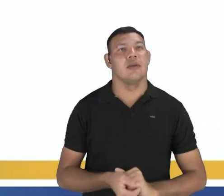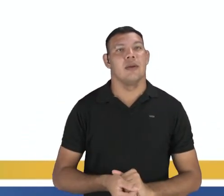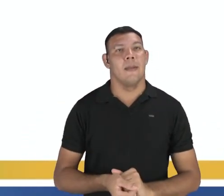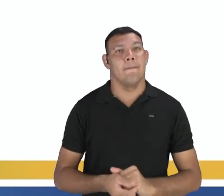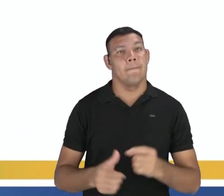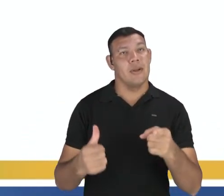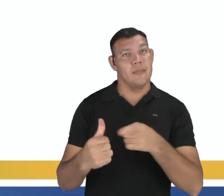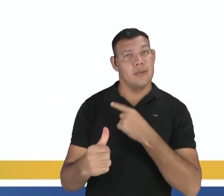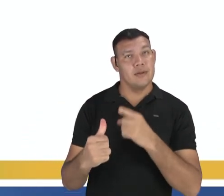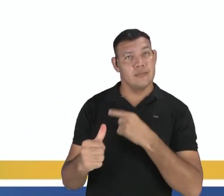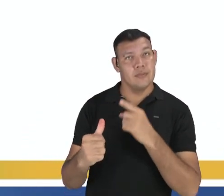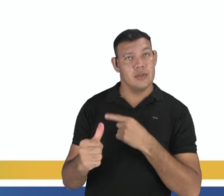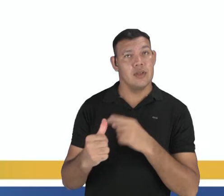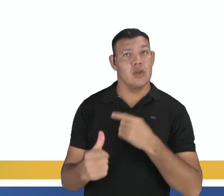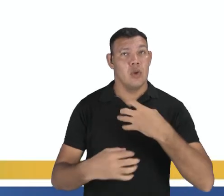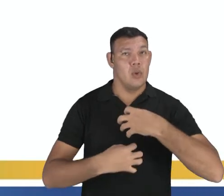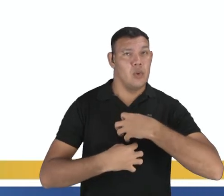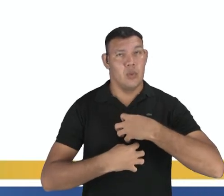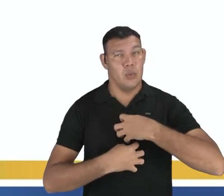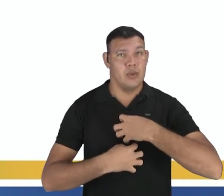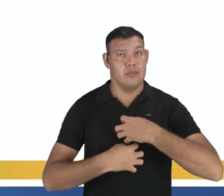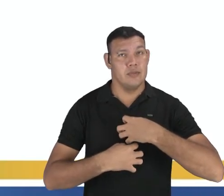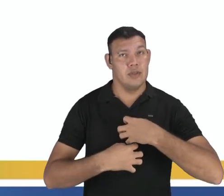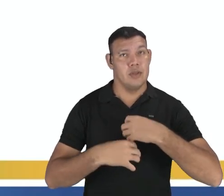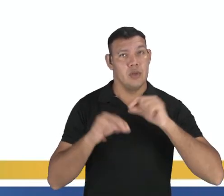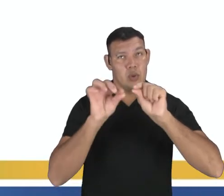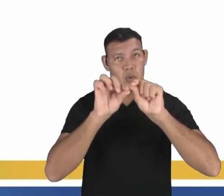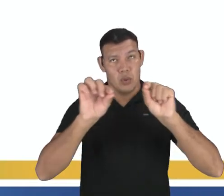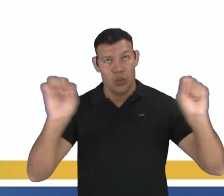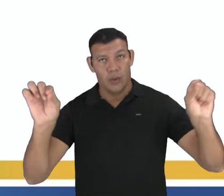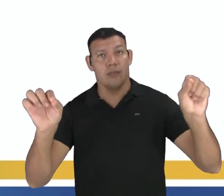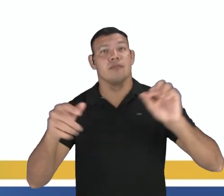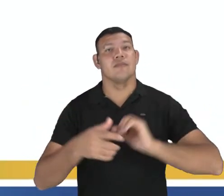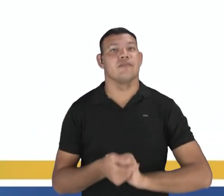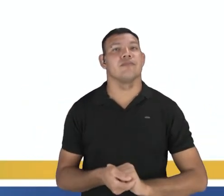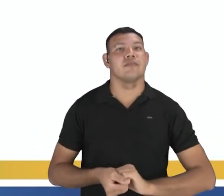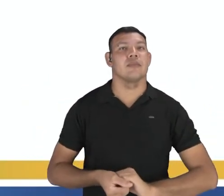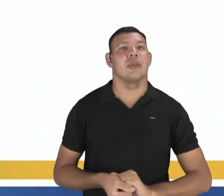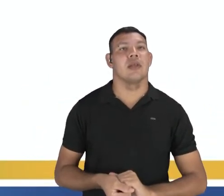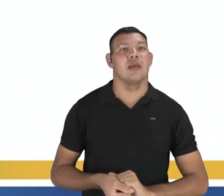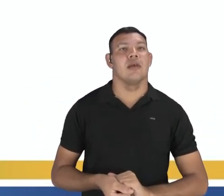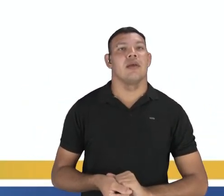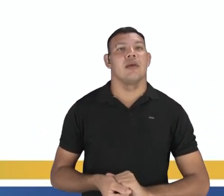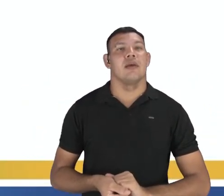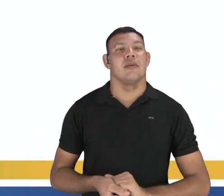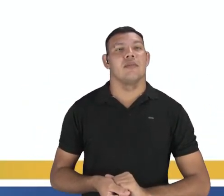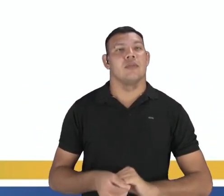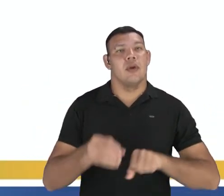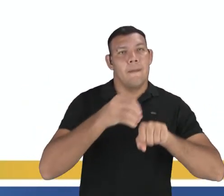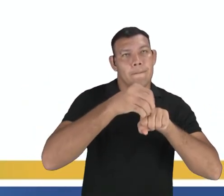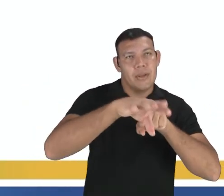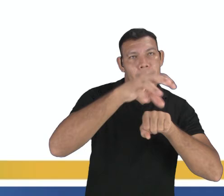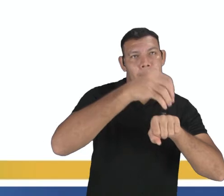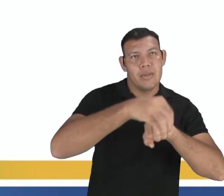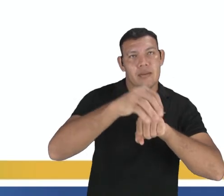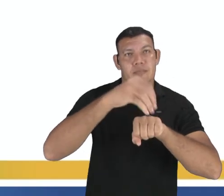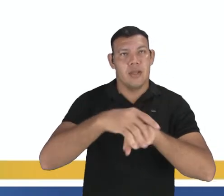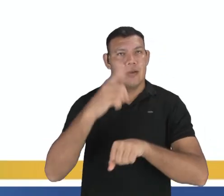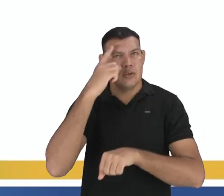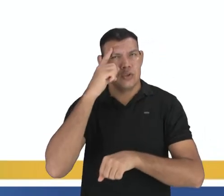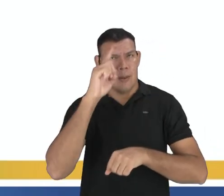a função, espaço, que por meio das sugestões, ordens, apelos propostos pelo emissor,